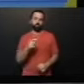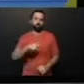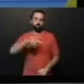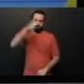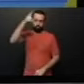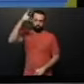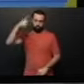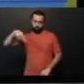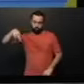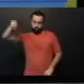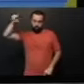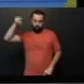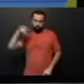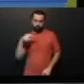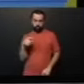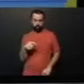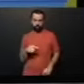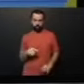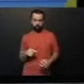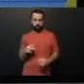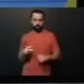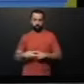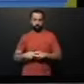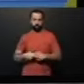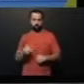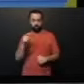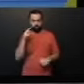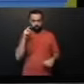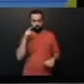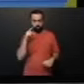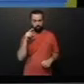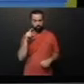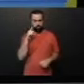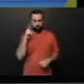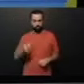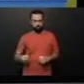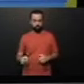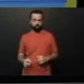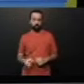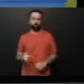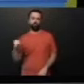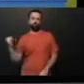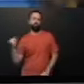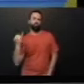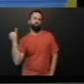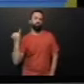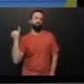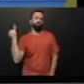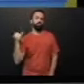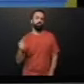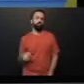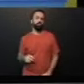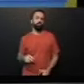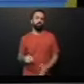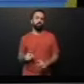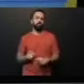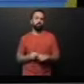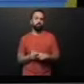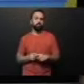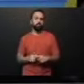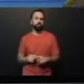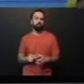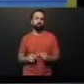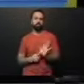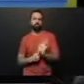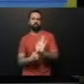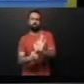voz no verbo imperativo, ela é muito importante, viu, crianças? Ela é fundamental para determinar